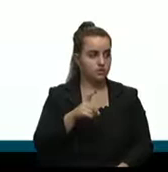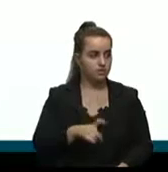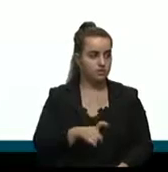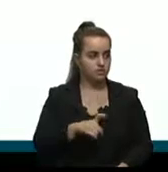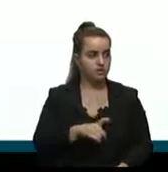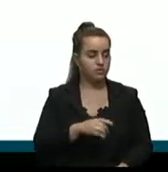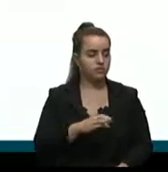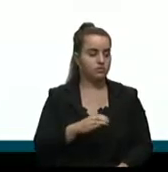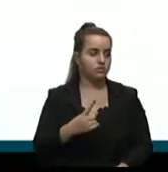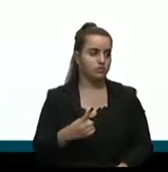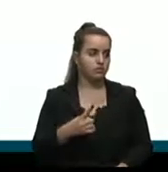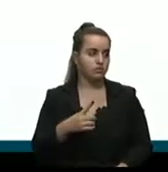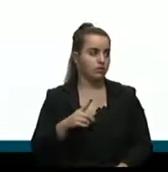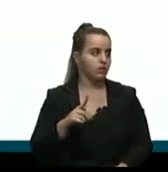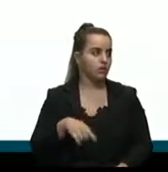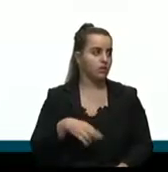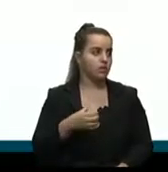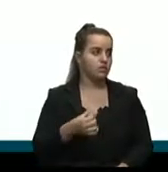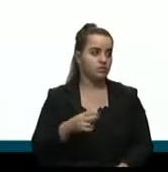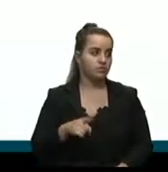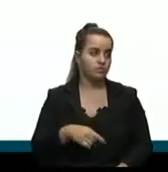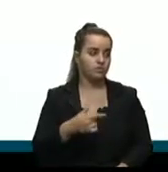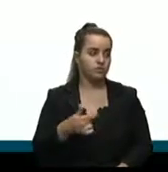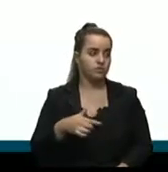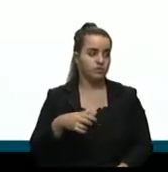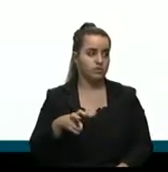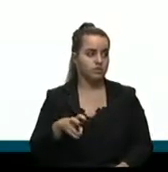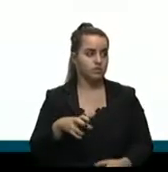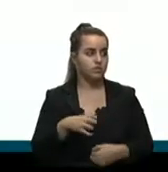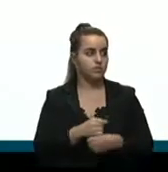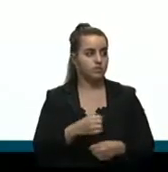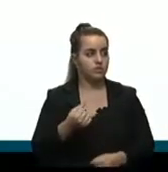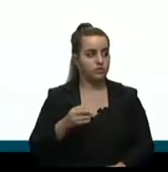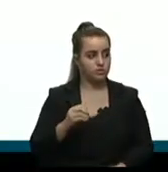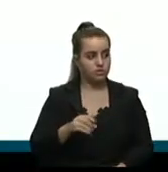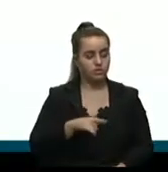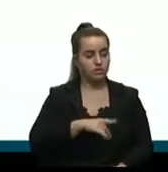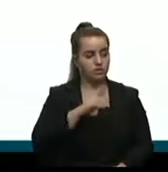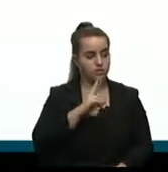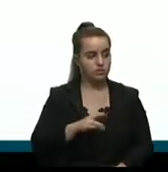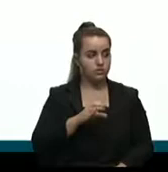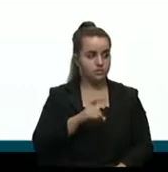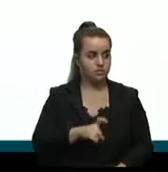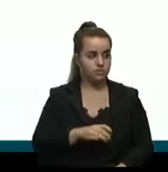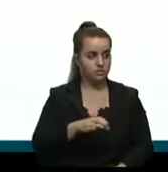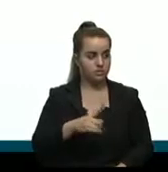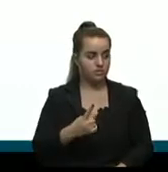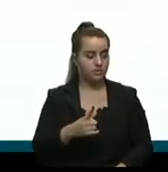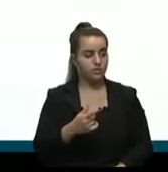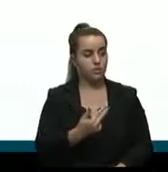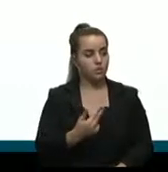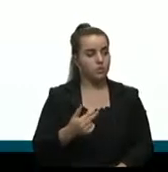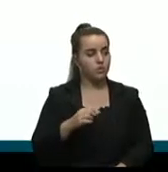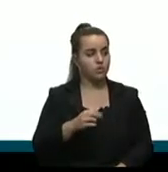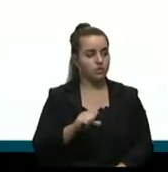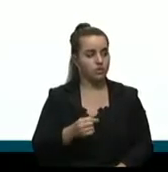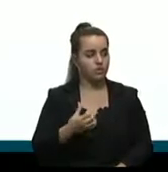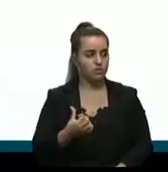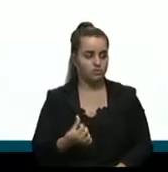igual a 6,25 mais 80, que nos fornece XC1 igual a